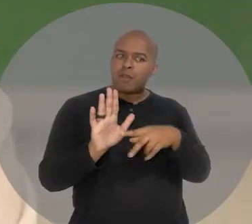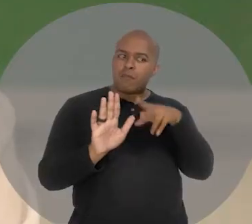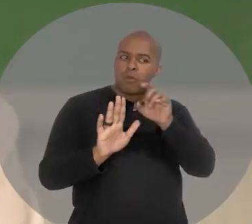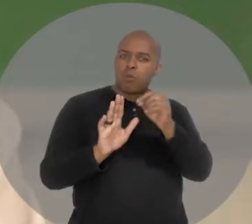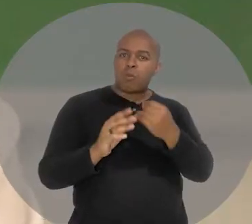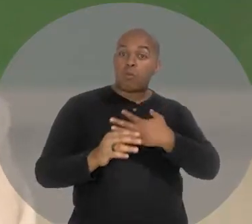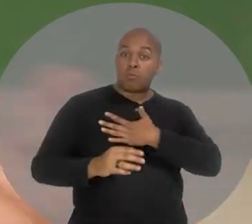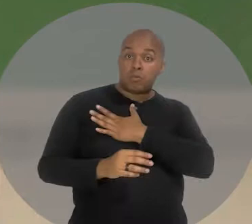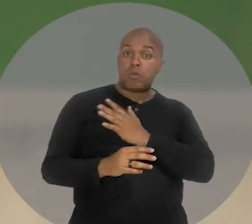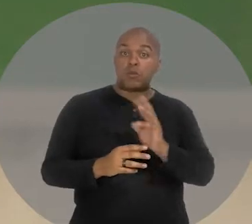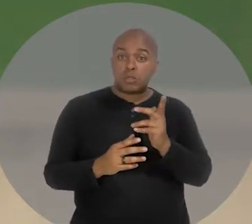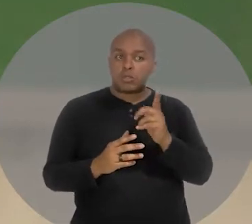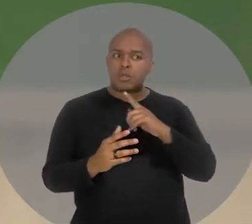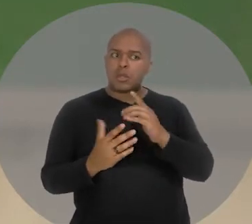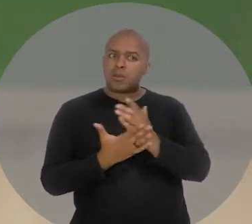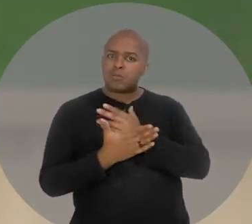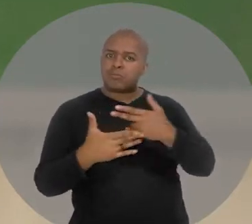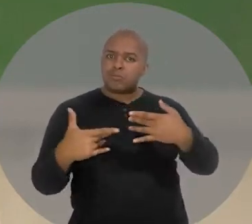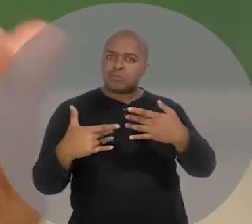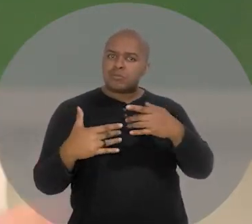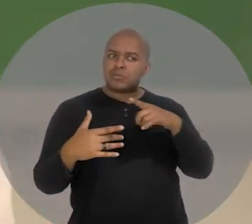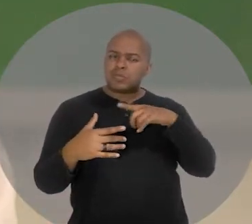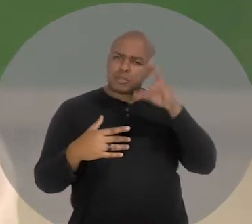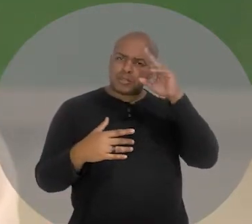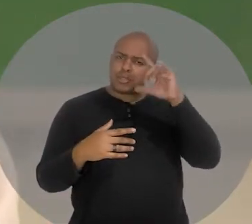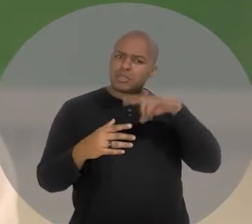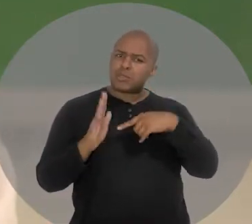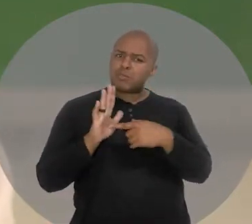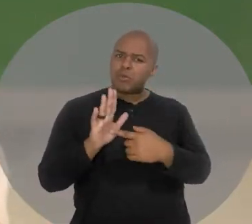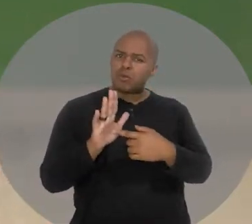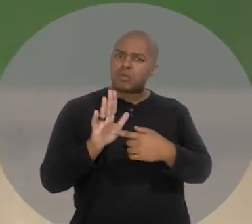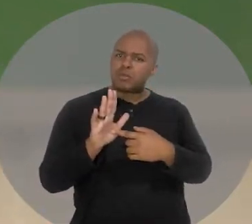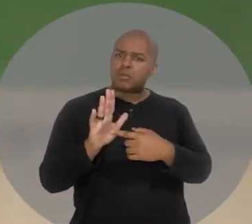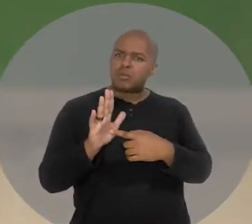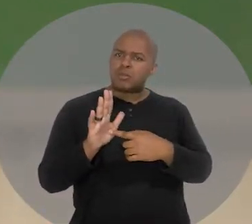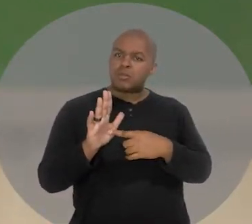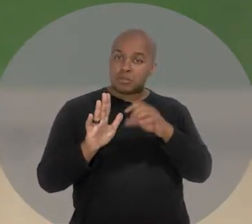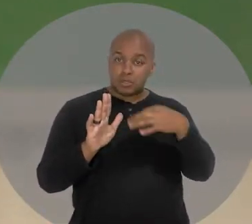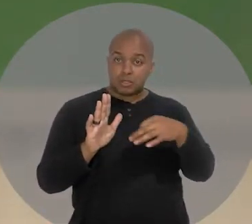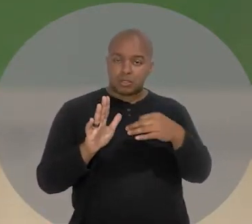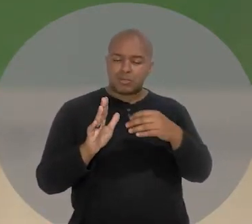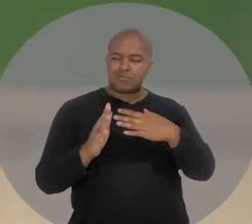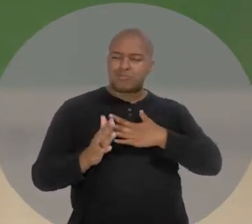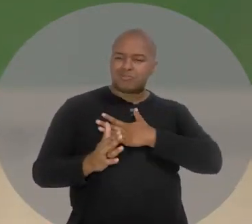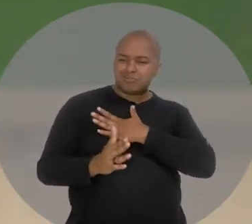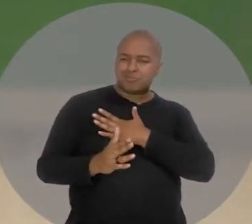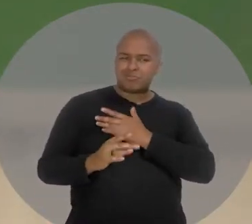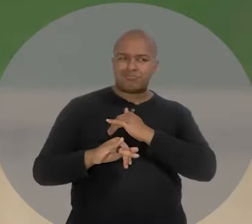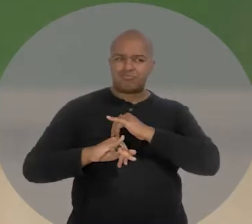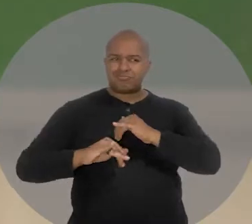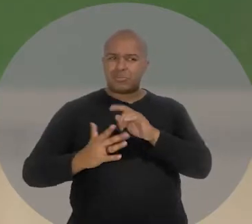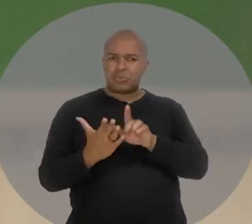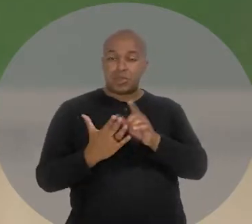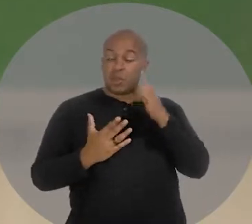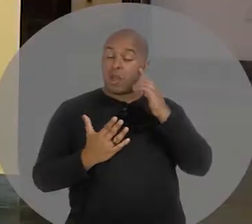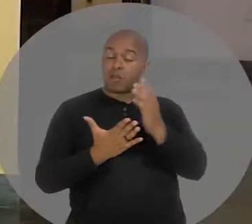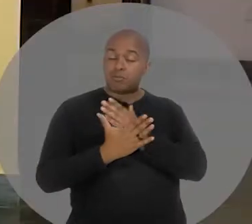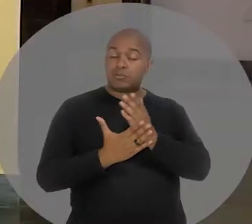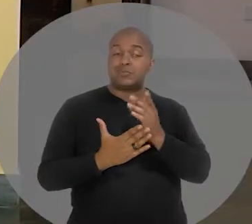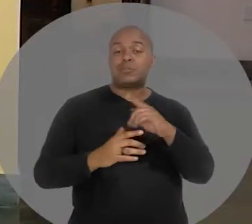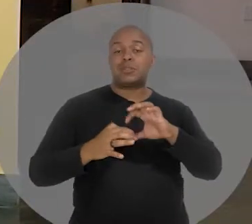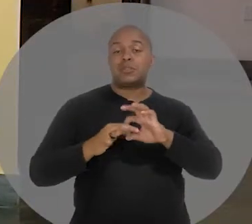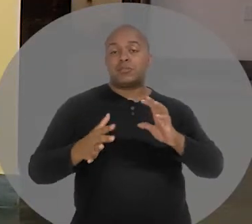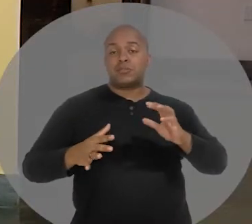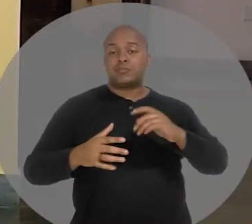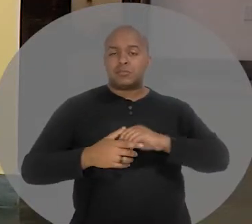preconceitos, estereótipos, histórias que denunciam, né, o preconceito, e histórias que são livres de preconceito. Eu gosto